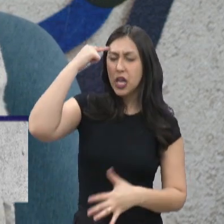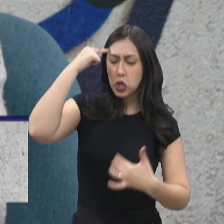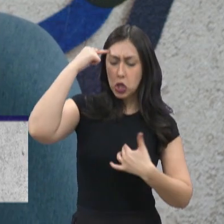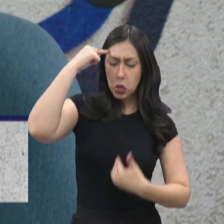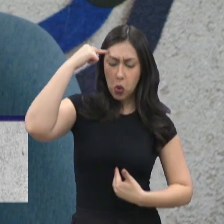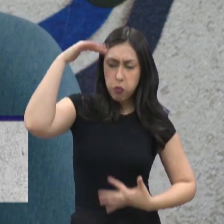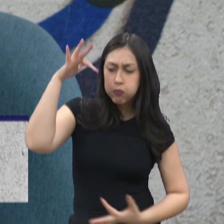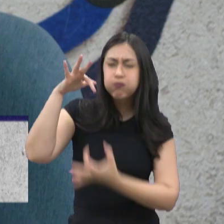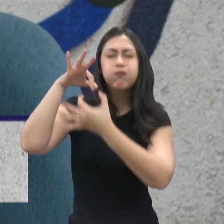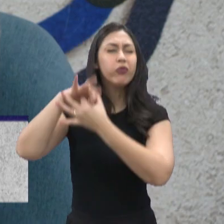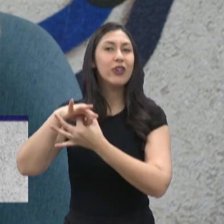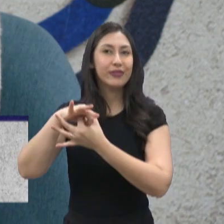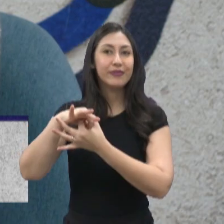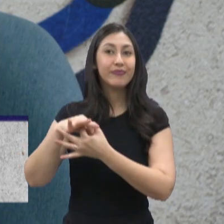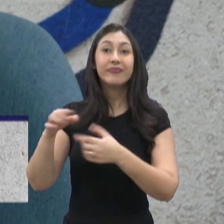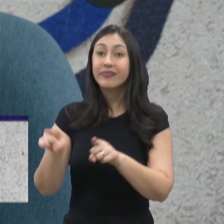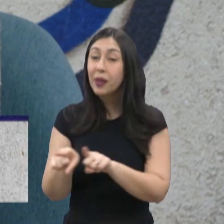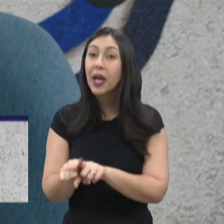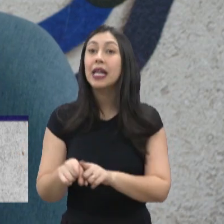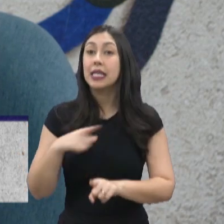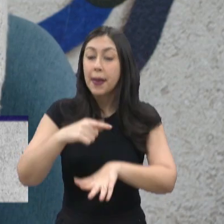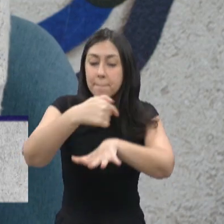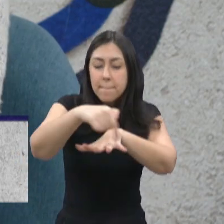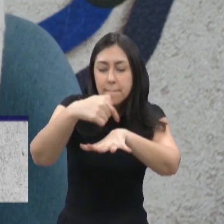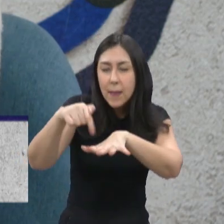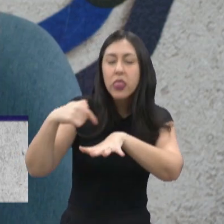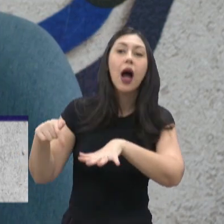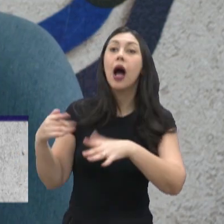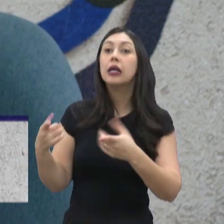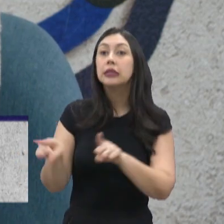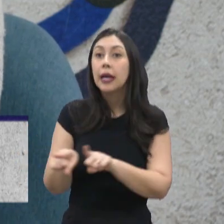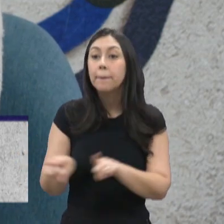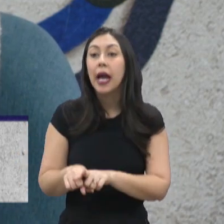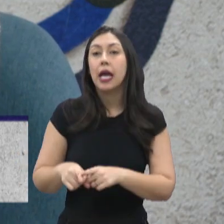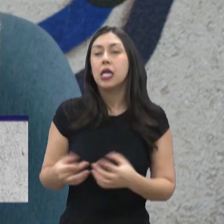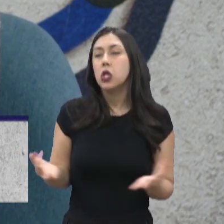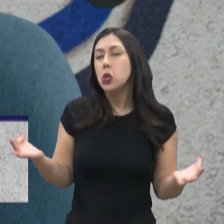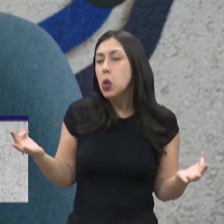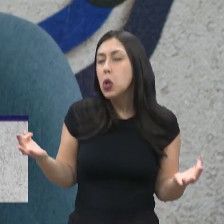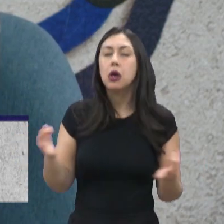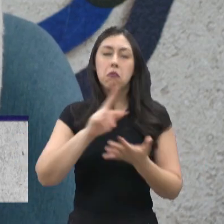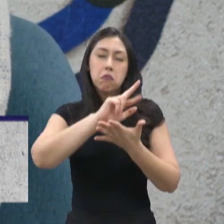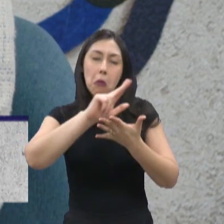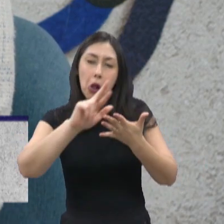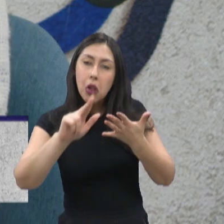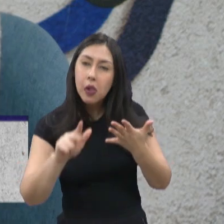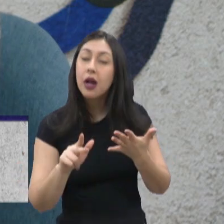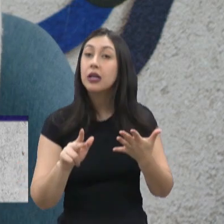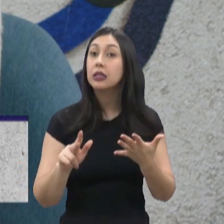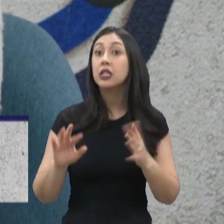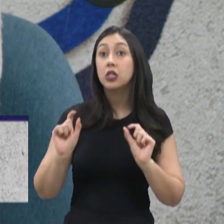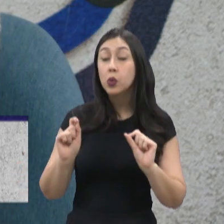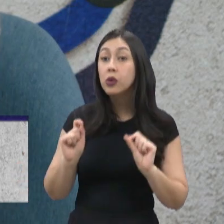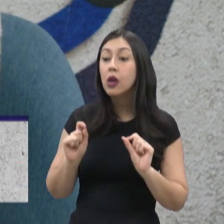yoga, aulas de mobilidade e flow, né, que eles chamam, aulas de balance, que são nomes que vão dando para aulas mais calmas,